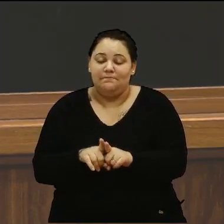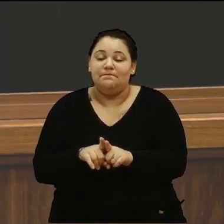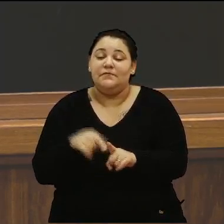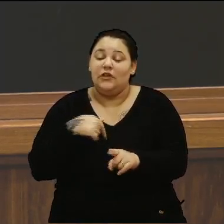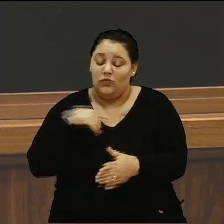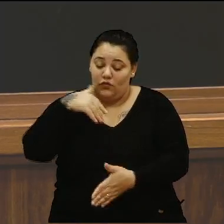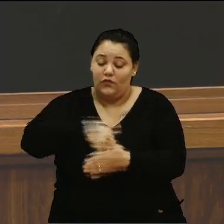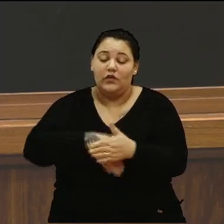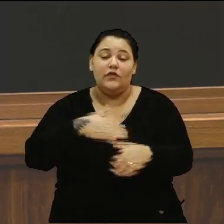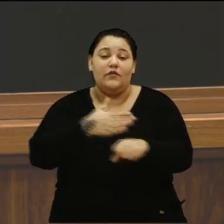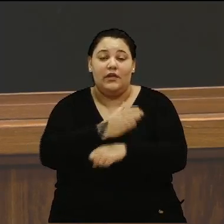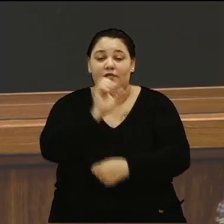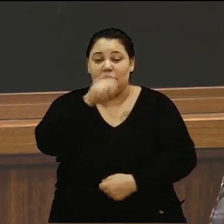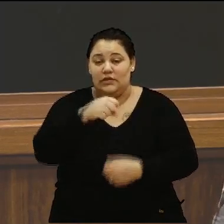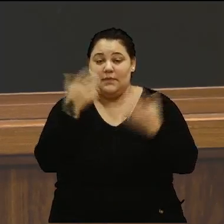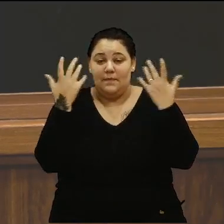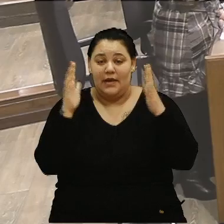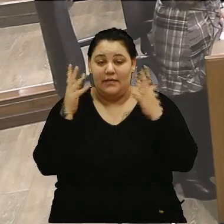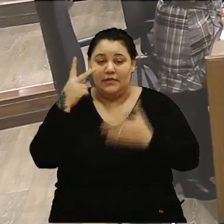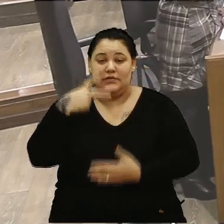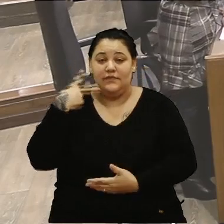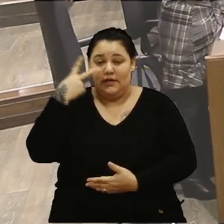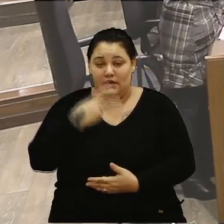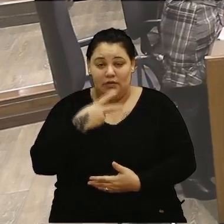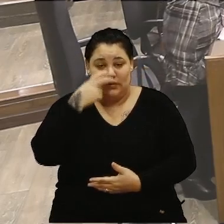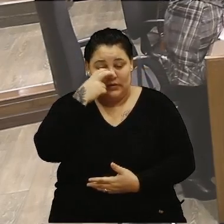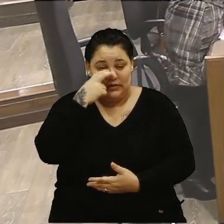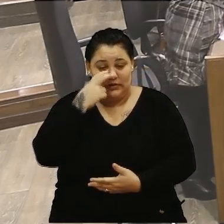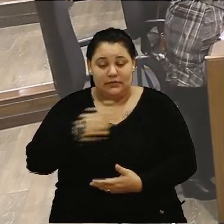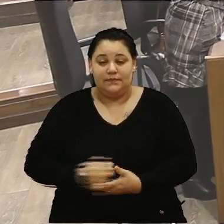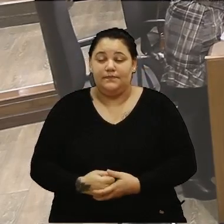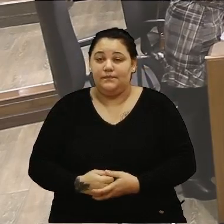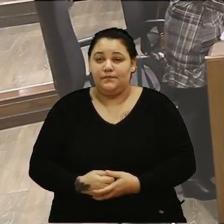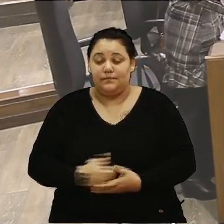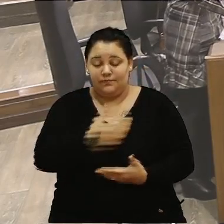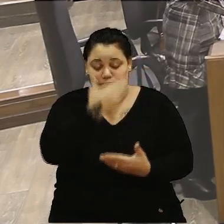favorável. Parabéns, vereadora Andressa. Obrigado, vereadora Rose Frigieri. Com a palavra, vereadora